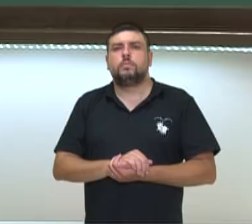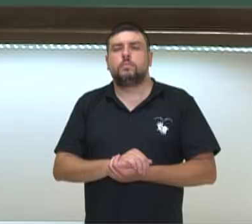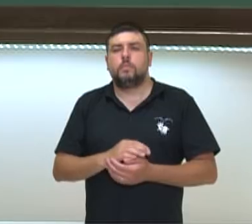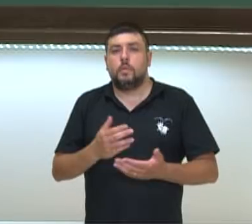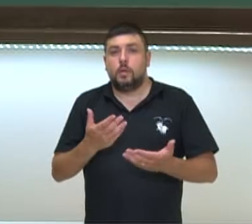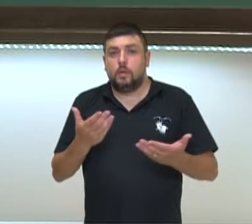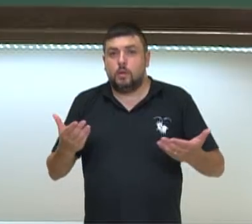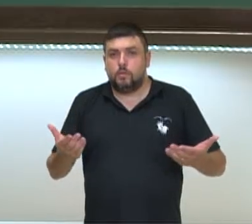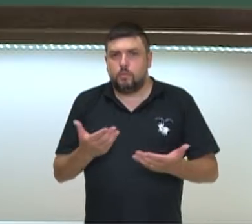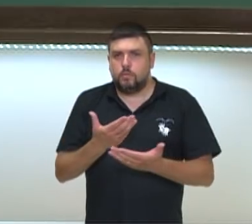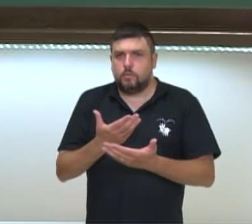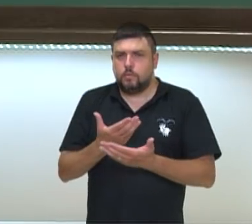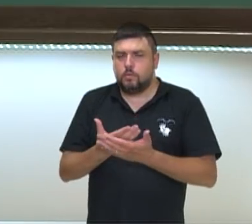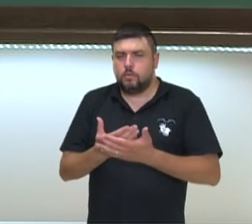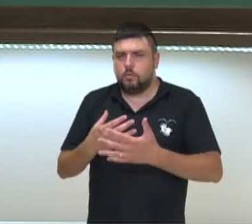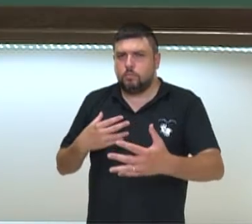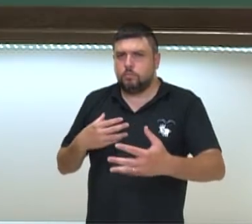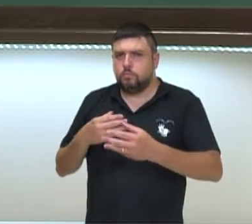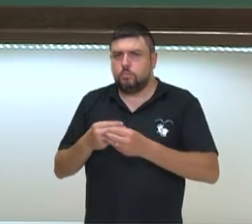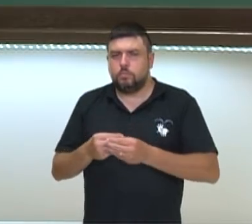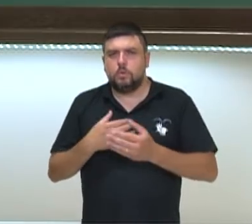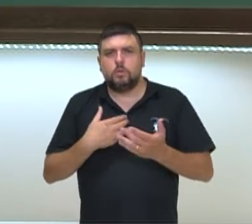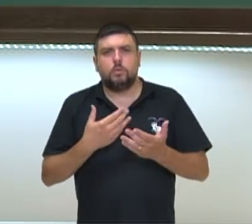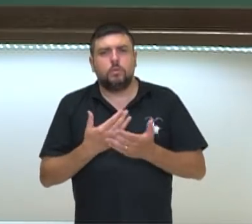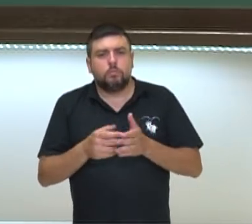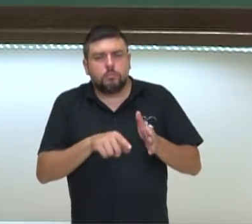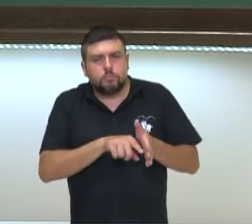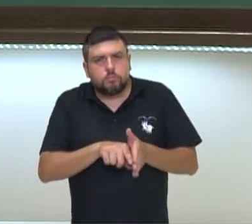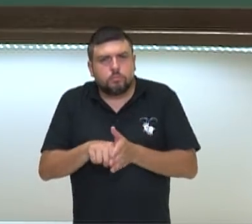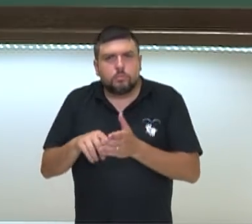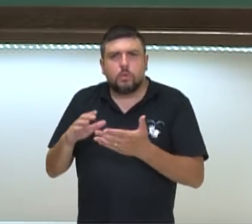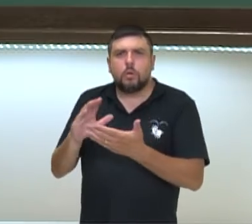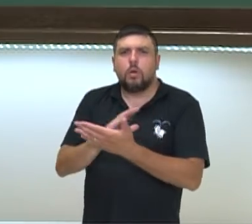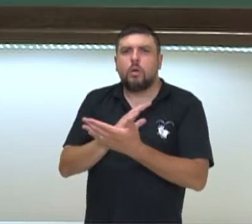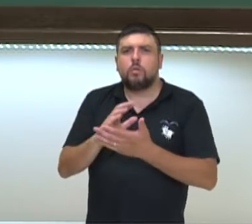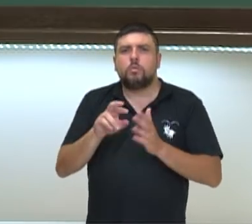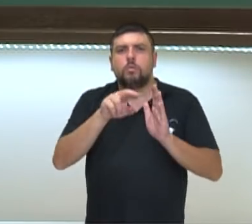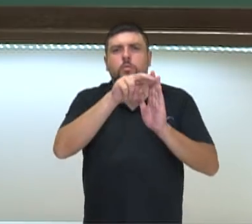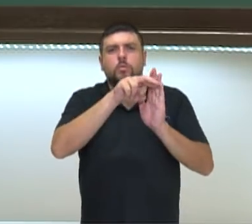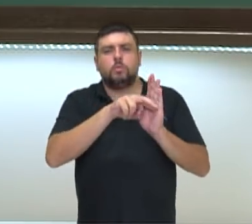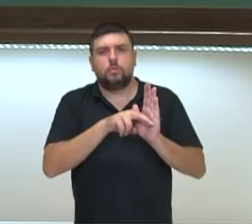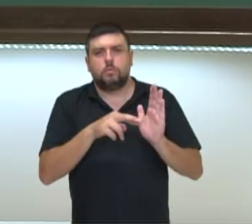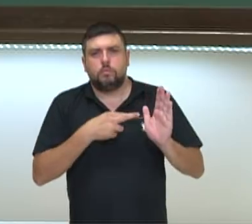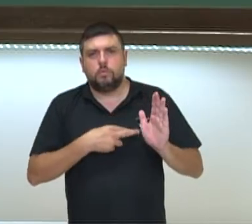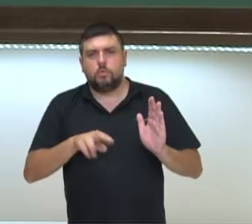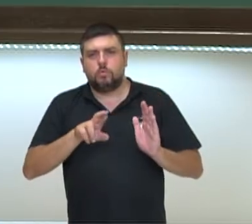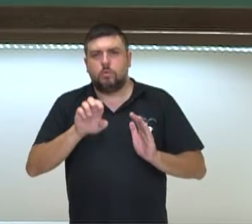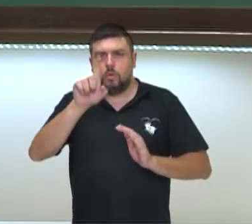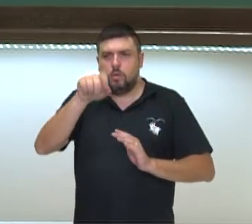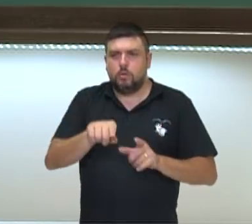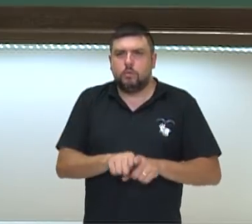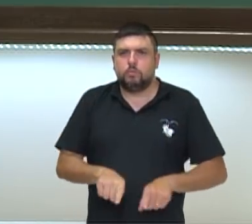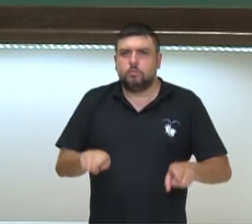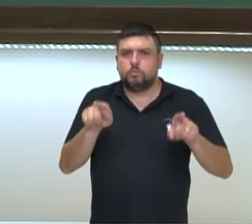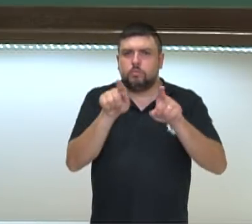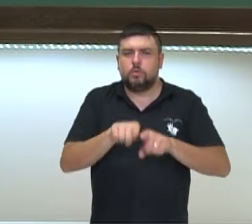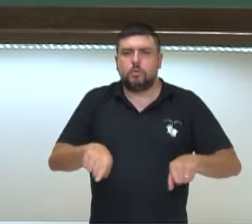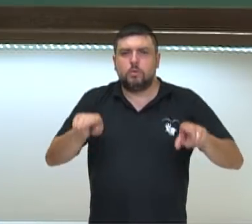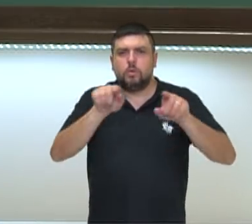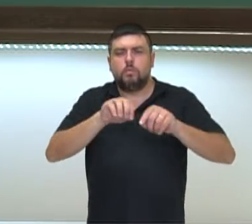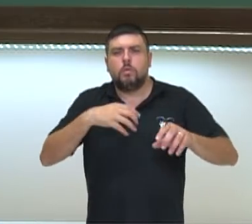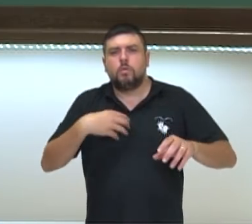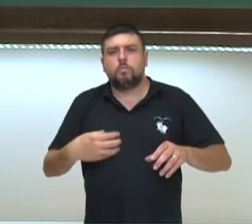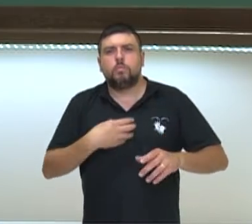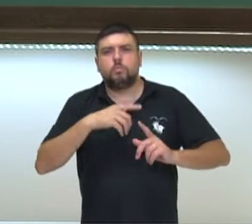nós estudamos alguns ritos e rituais religiosos. Descobrimos que o ritual é uma repetição de gestos simbólicos